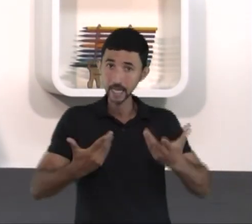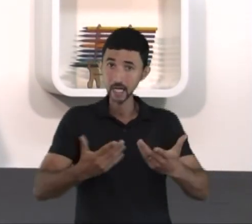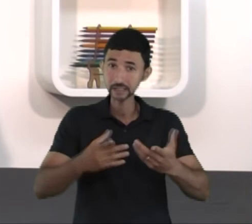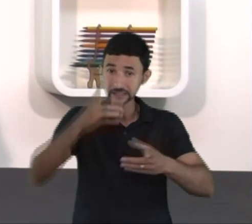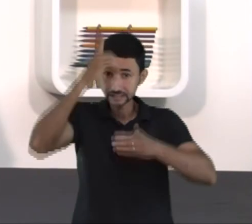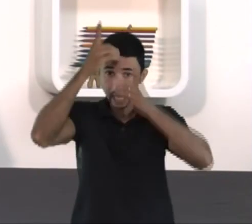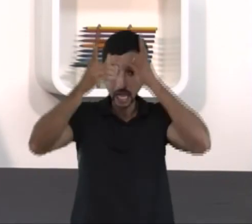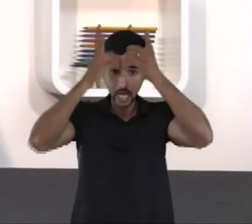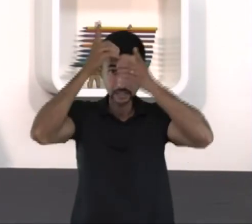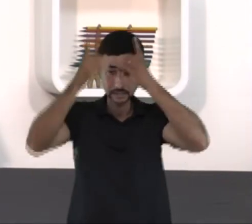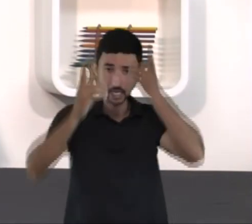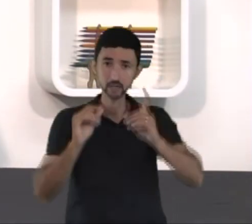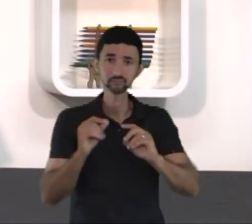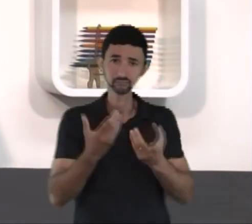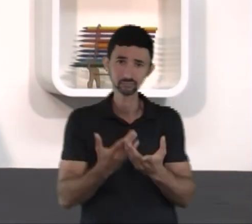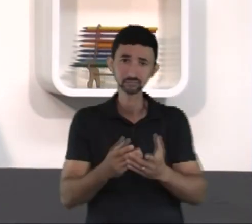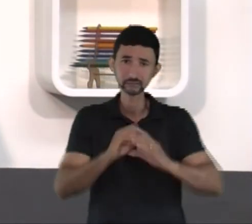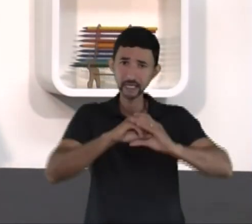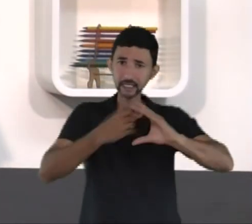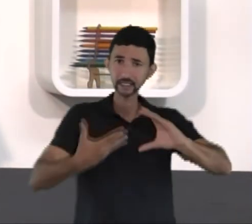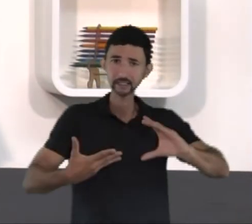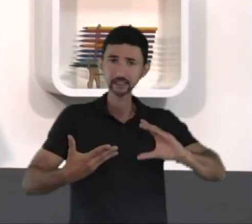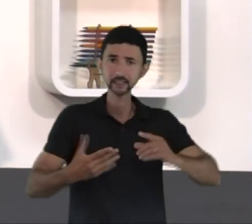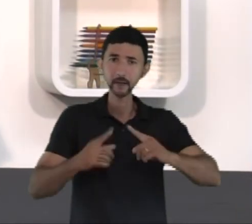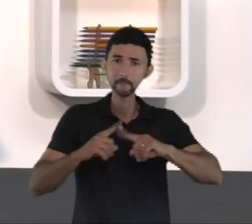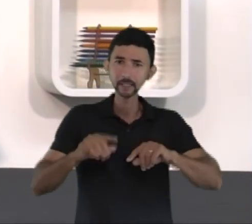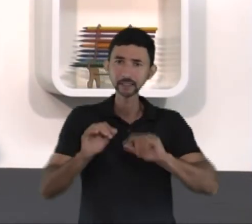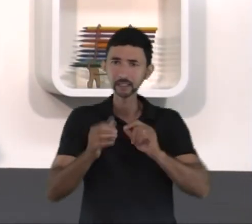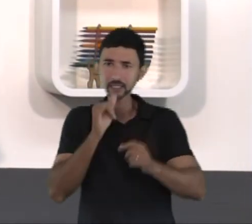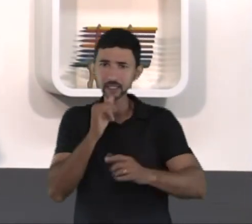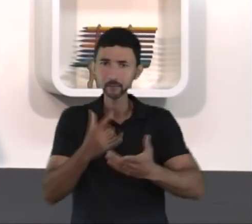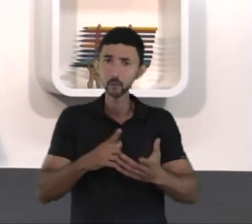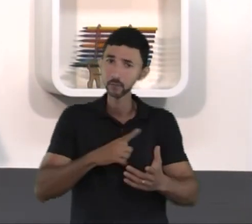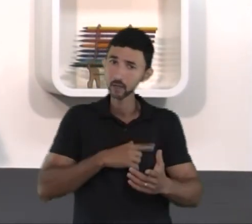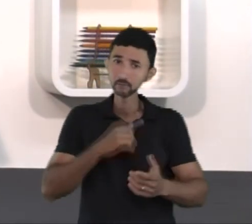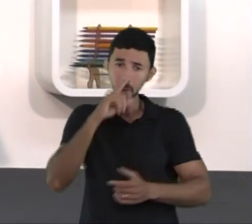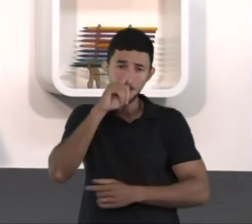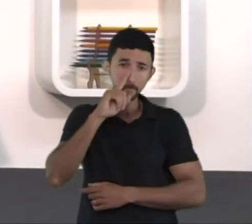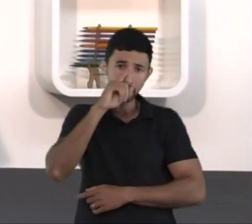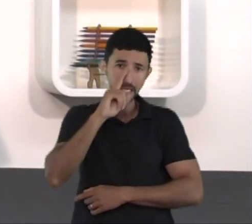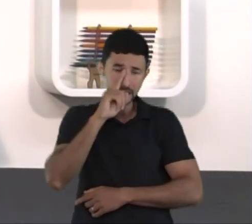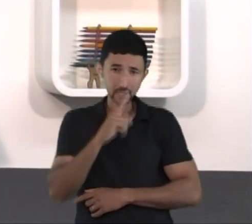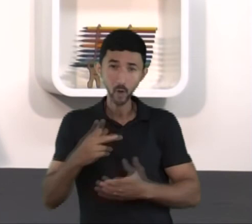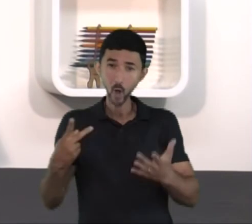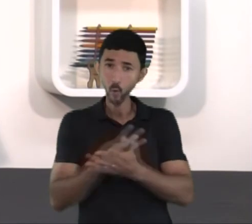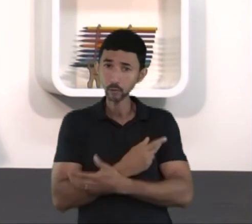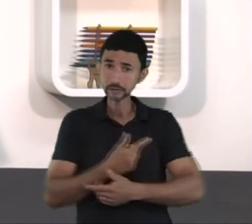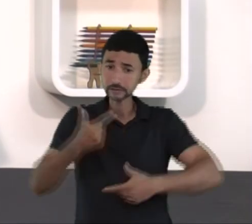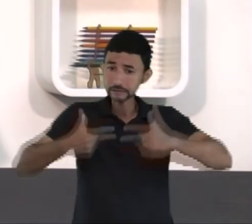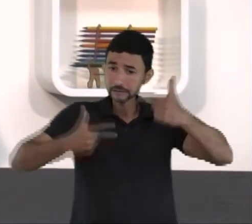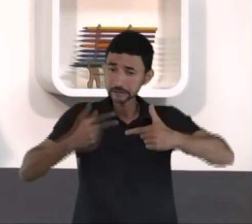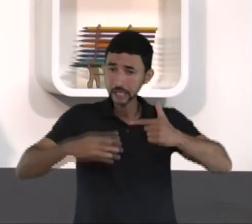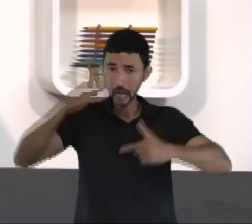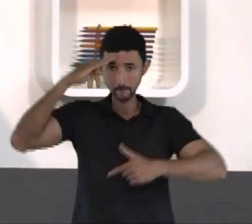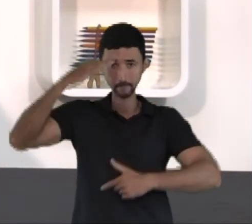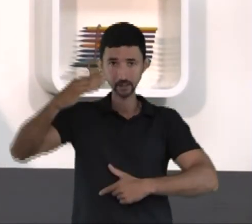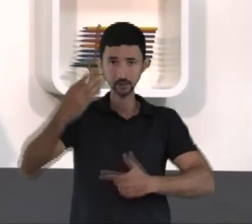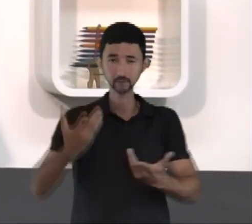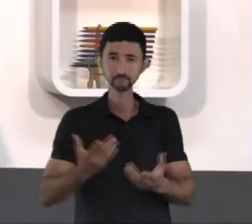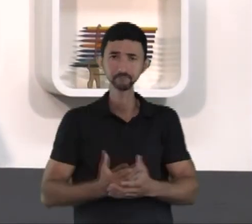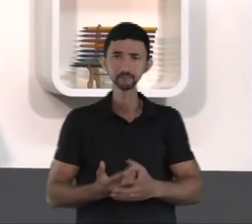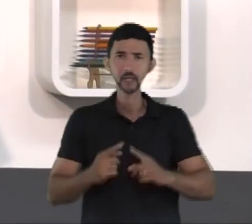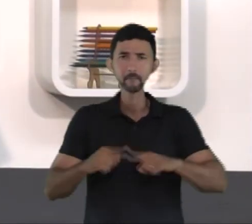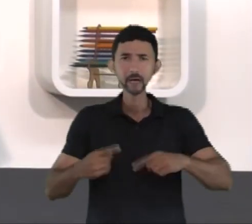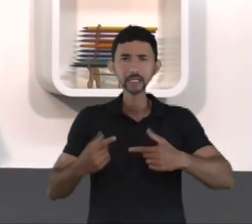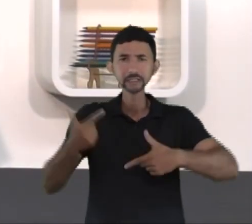Essa guerra estava bem caracterizada, apesar de existir o risco de uma guerra militar, né? Mas a guerra ela se